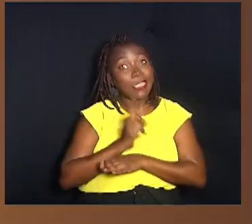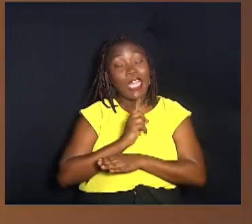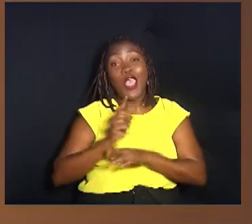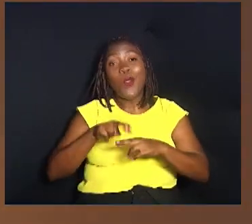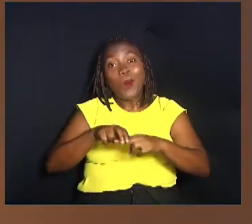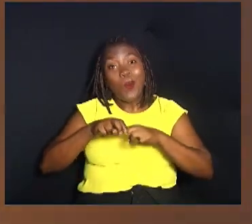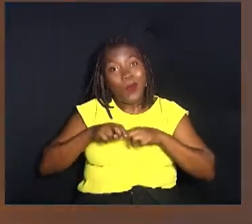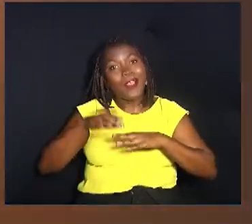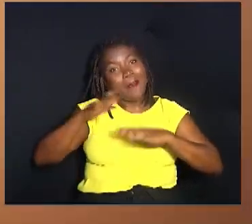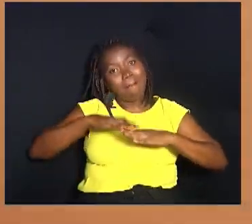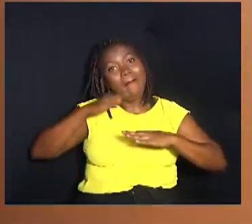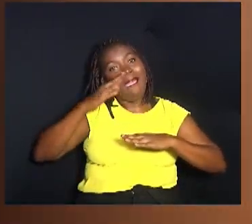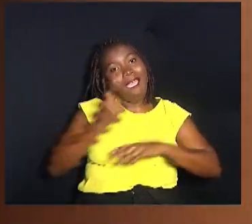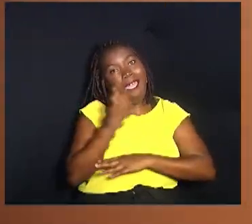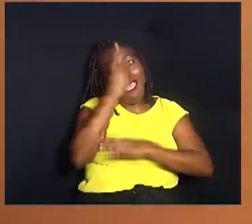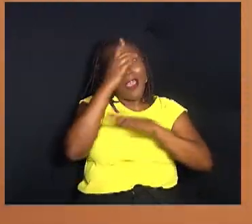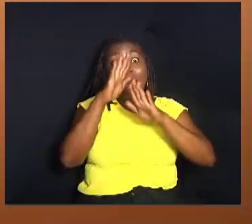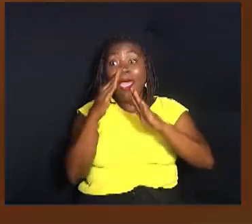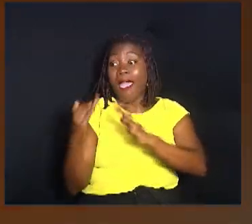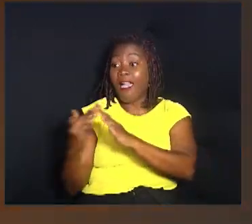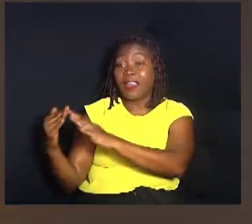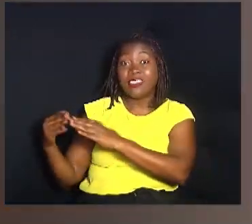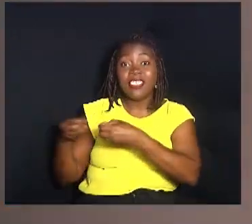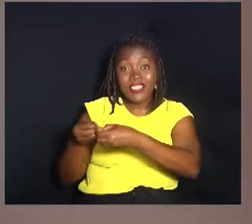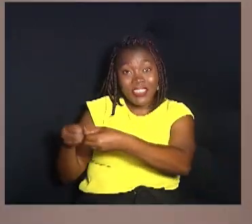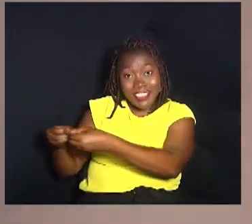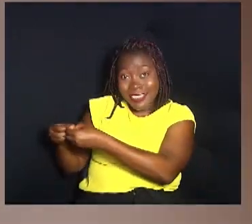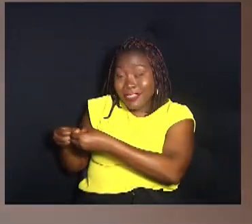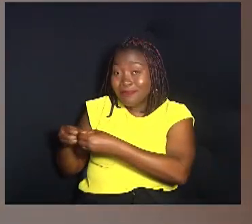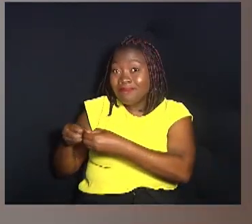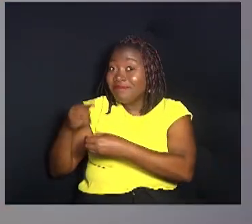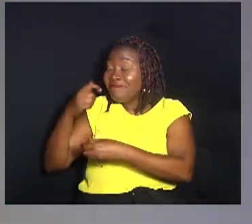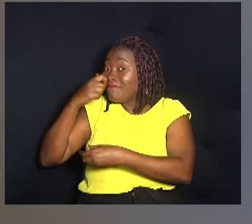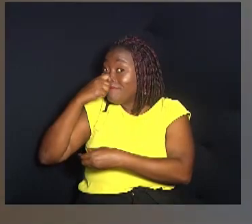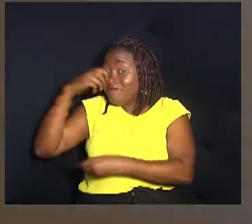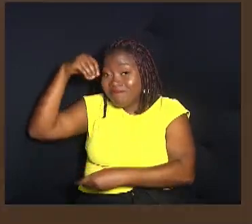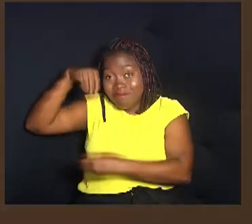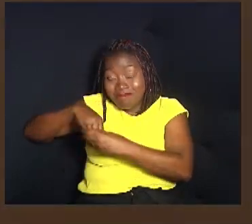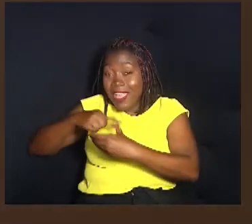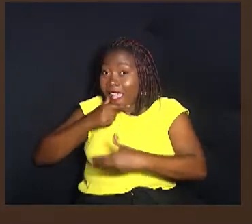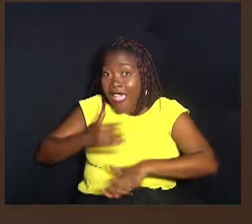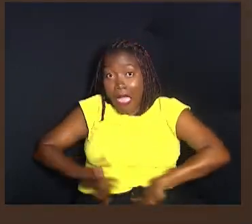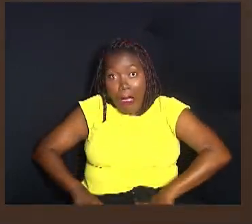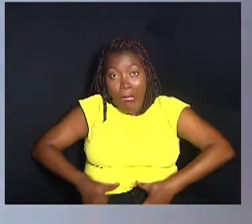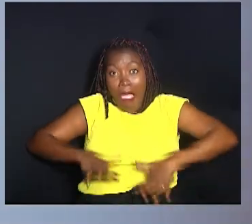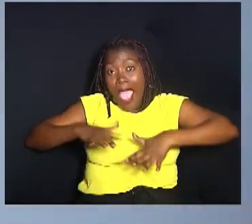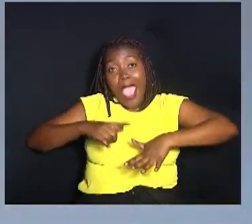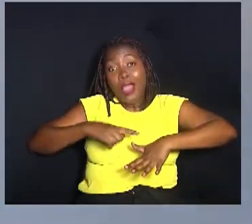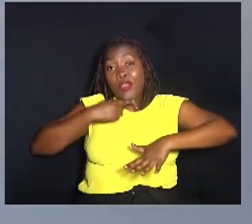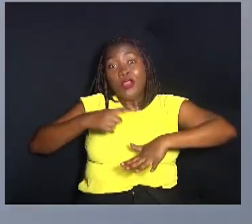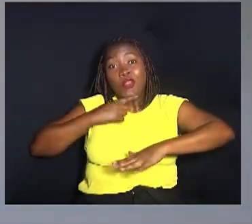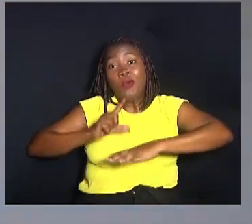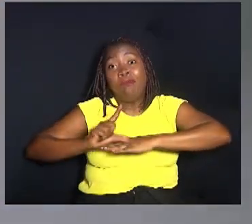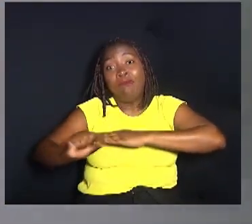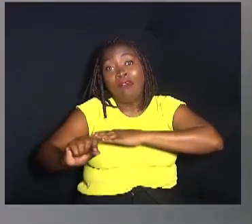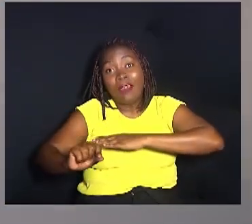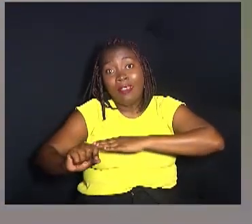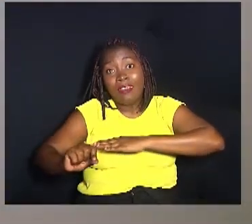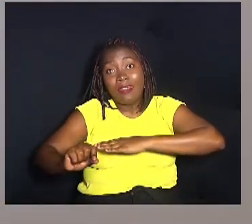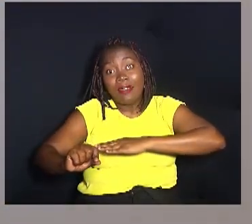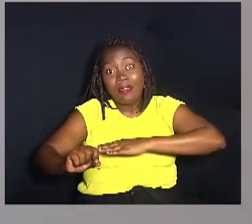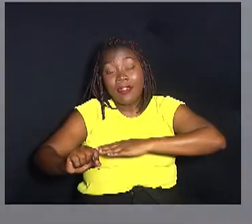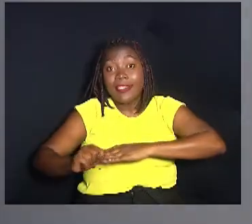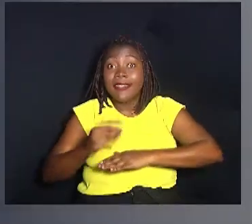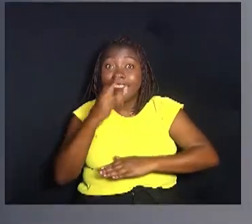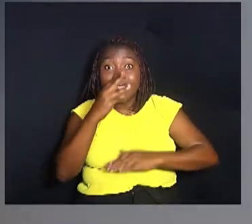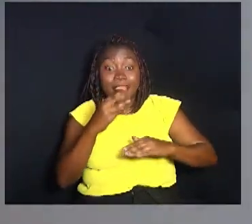casa é mais alta, mas as duas casas do vizinho, ela enche toda vez que chove, né? Porque a água não tem saída e então emboca 3 ruas de